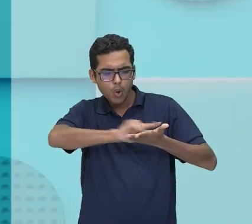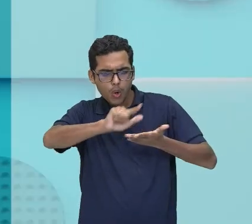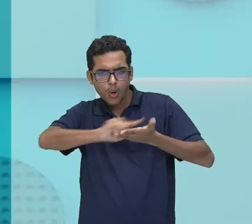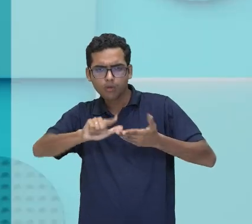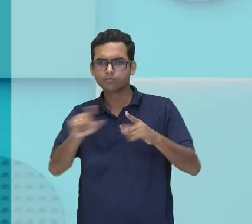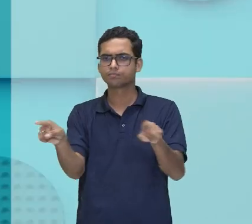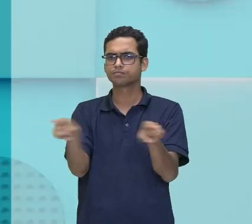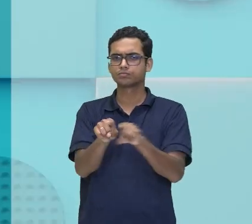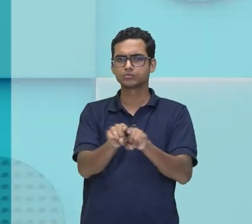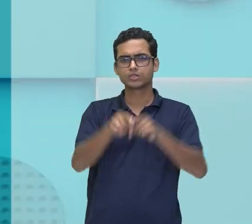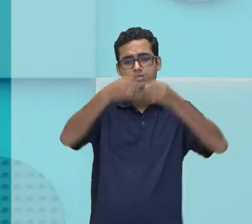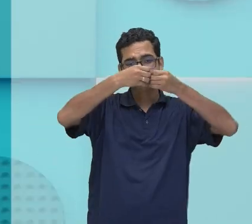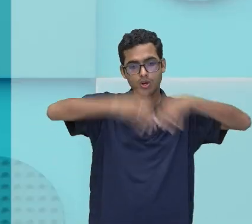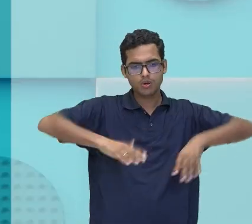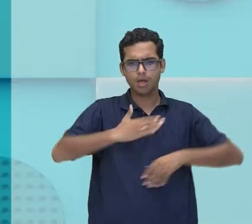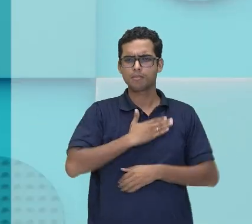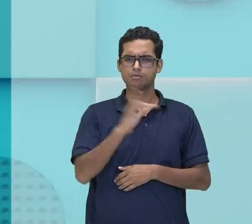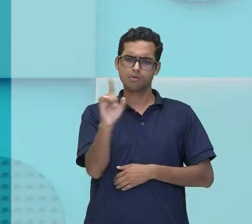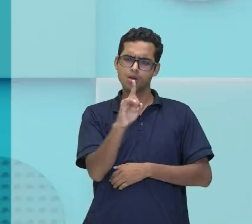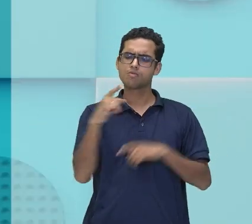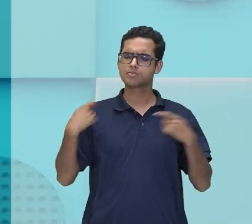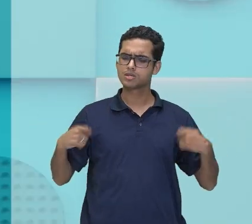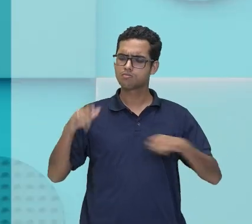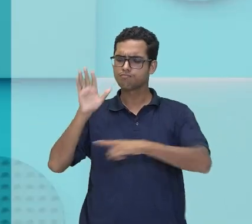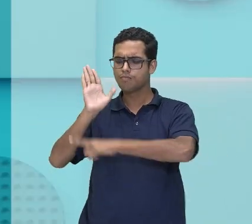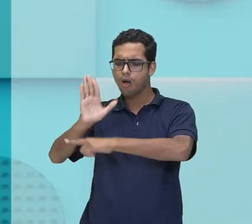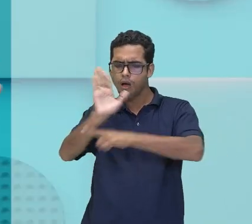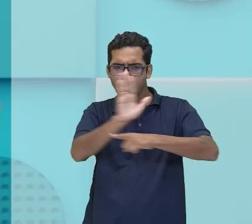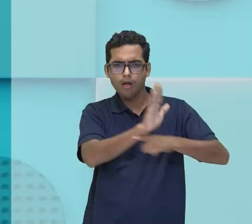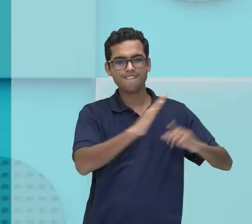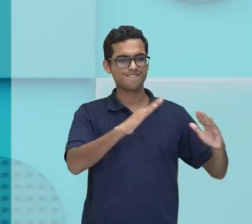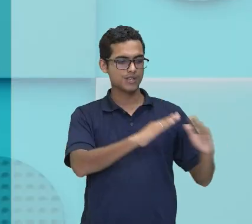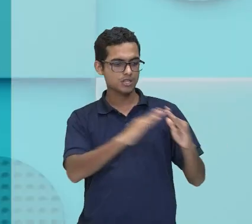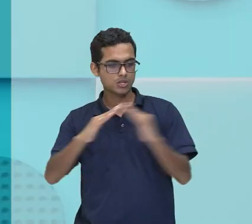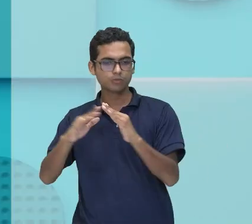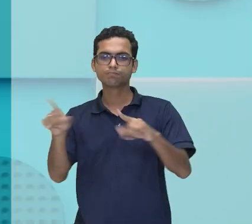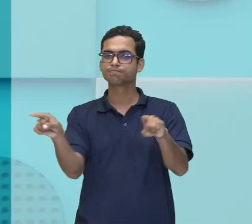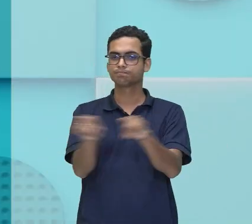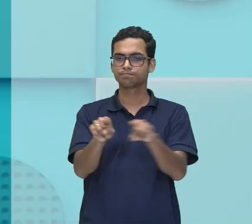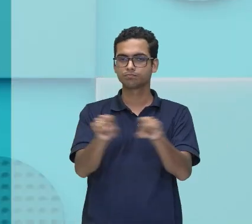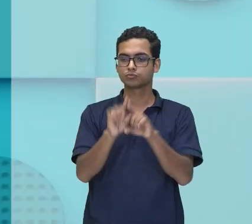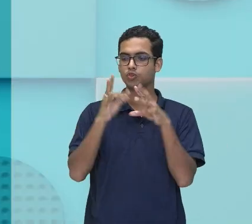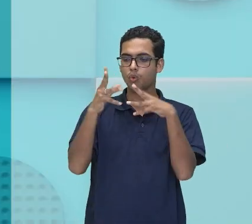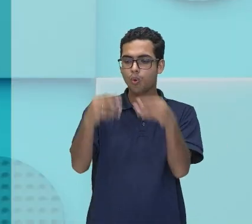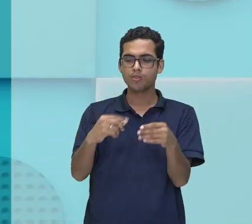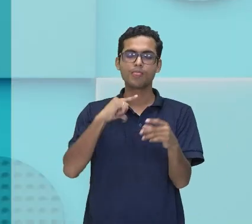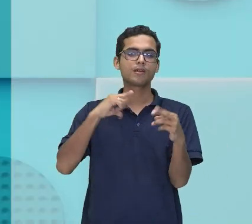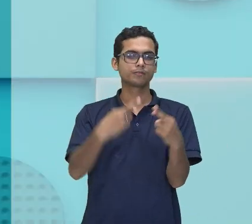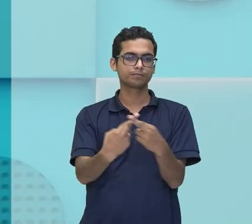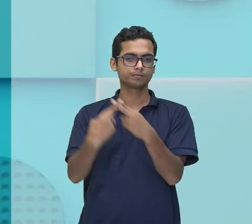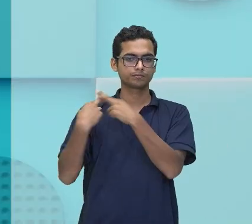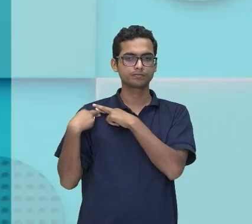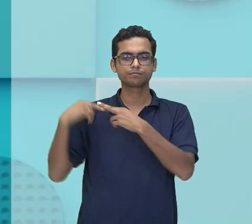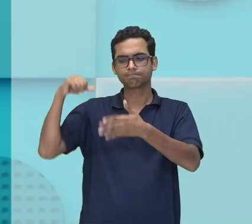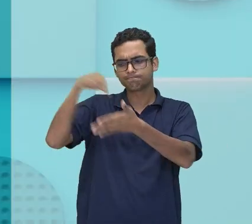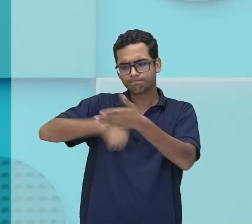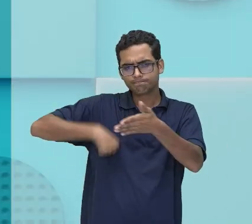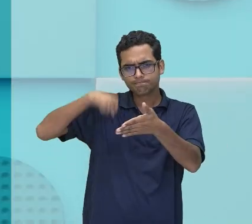vizinho que está fazendo a parte dele. Então, todos têm que fazer e a divulgação está aí. Vamos combater essas 3 doenças para a gente ter o